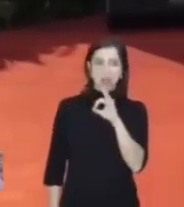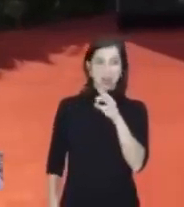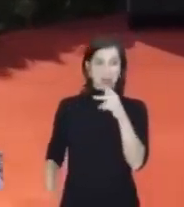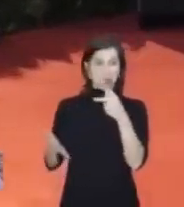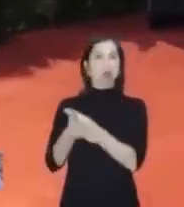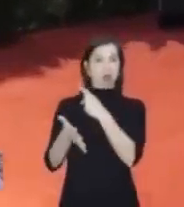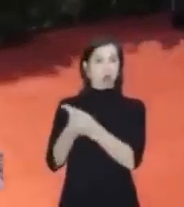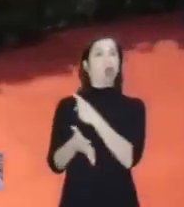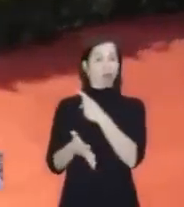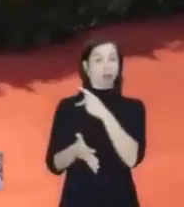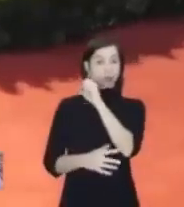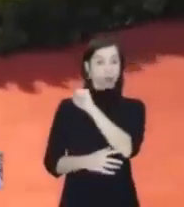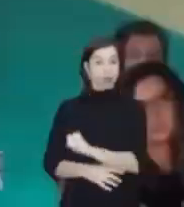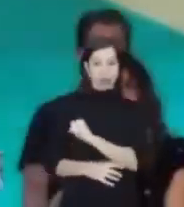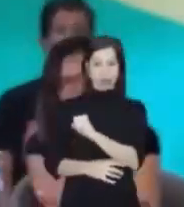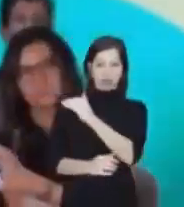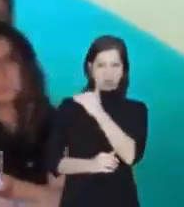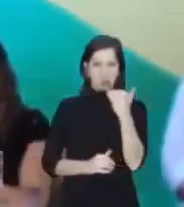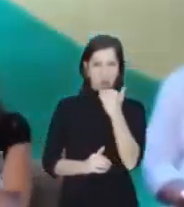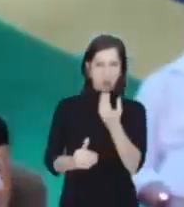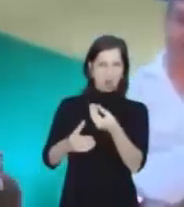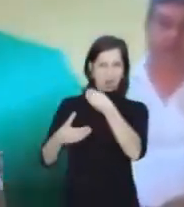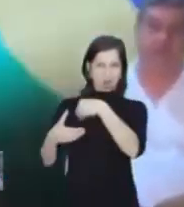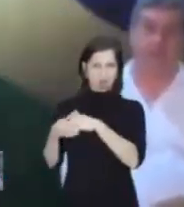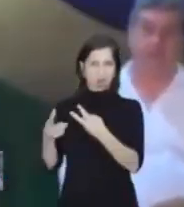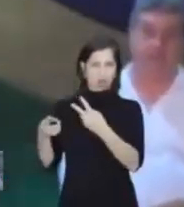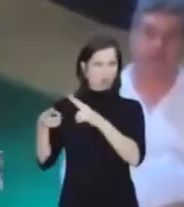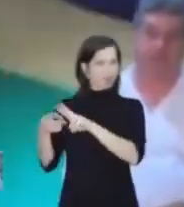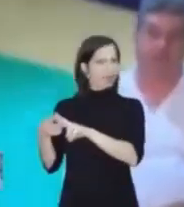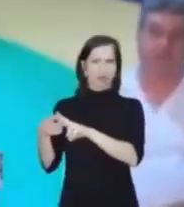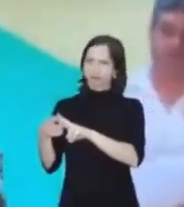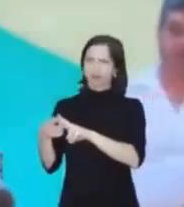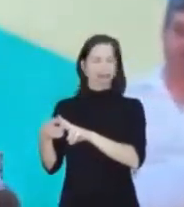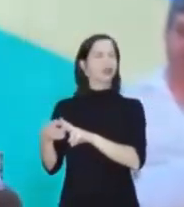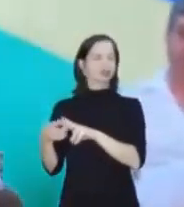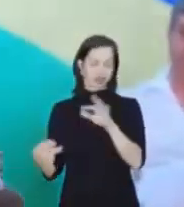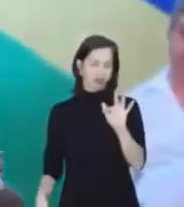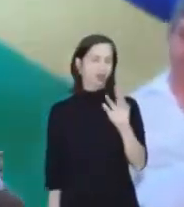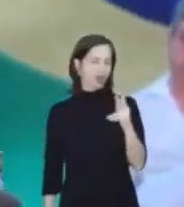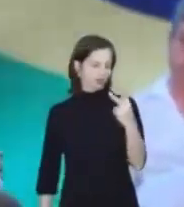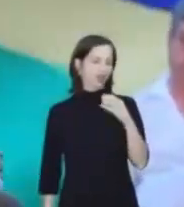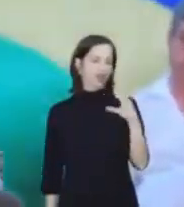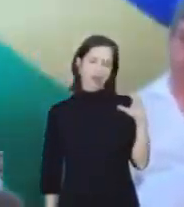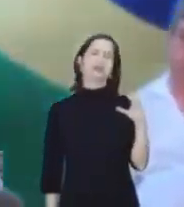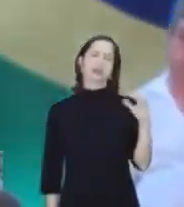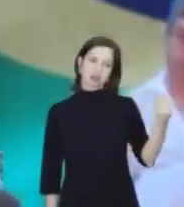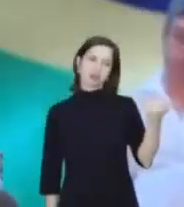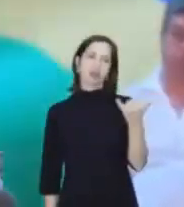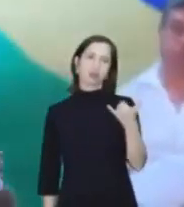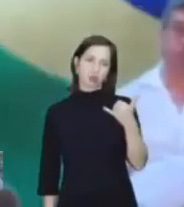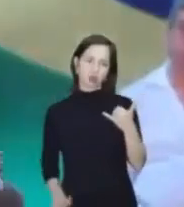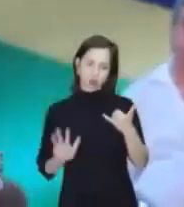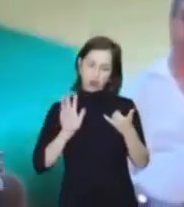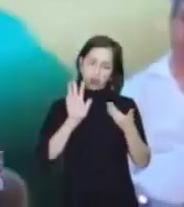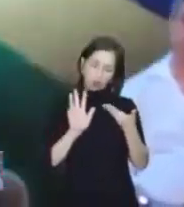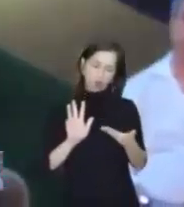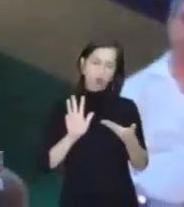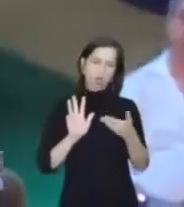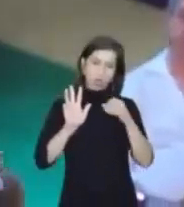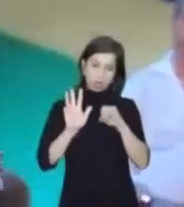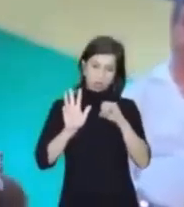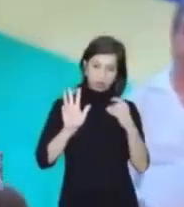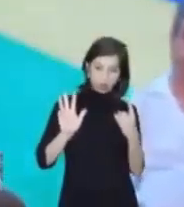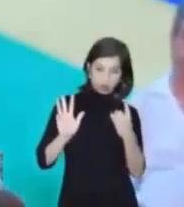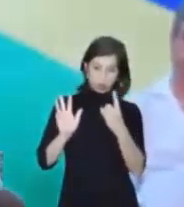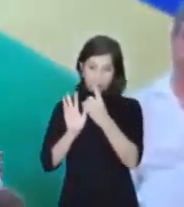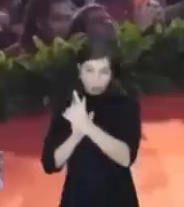morro na cabeça já viu tu não vai apagar nunca e o Fernando Henrique Cardoso falou para mim Lula se você vou conversar com eles e eles